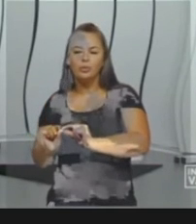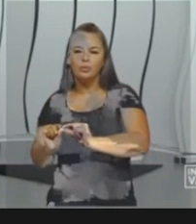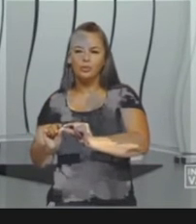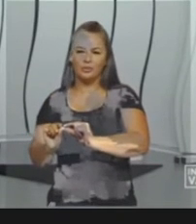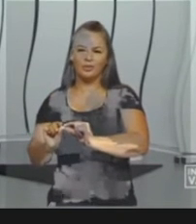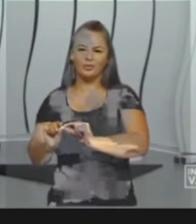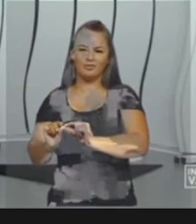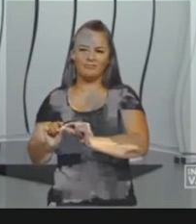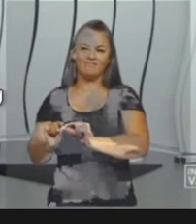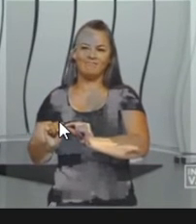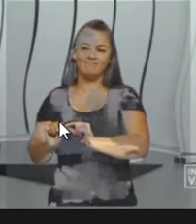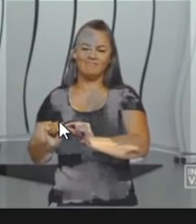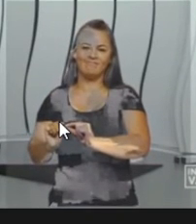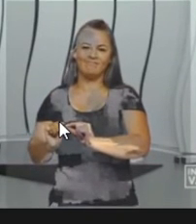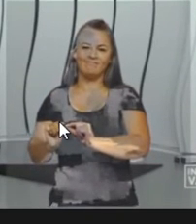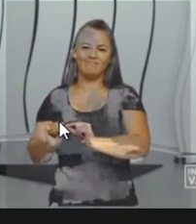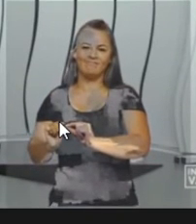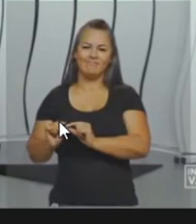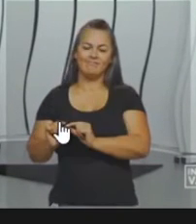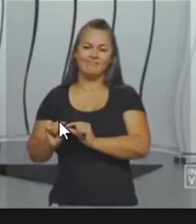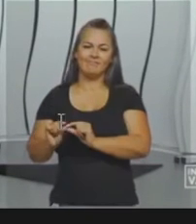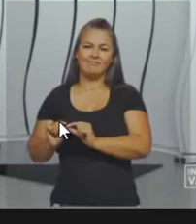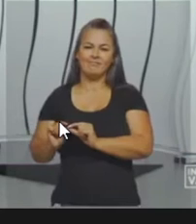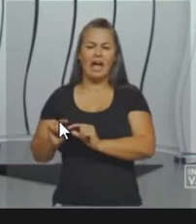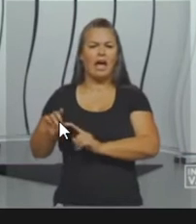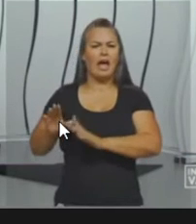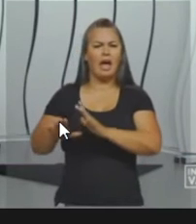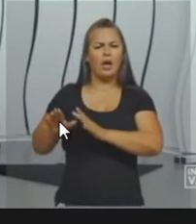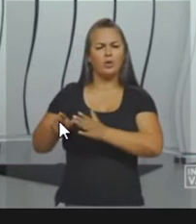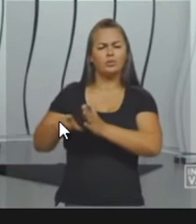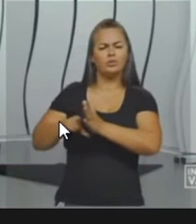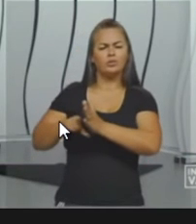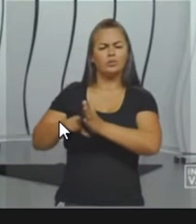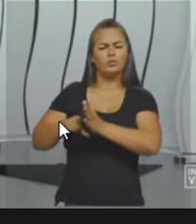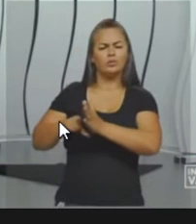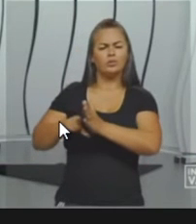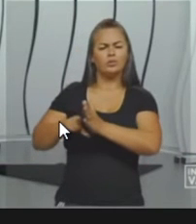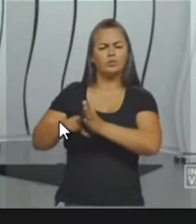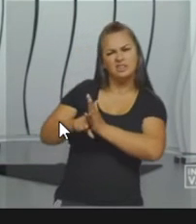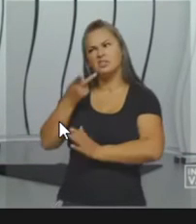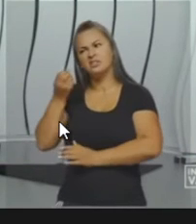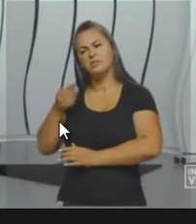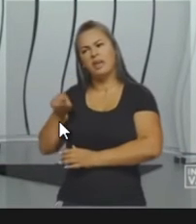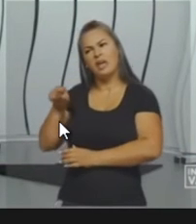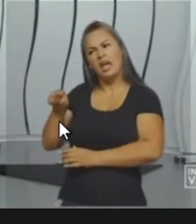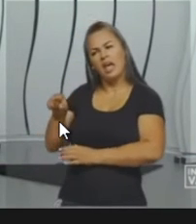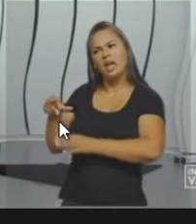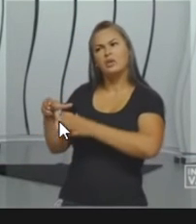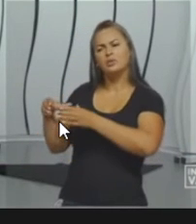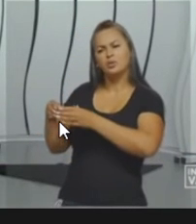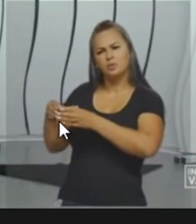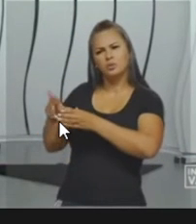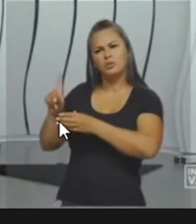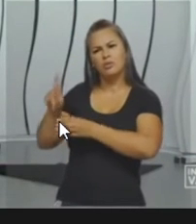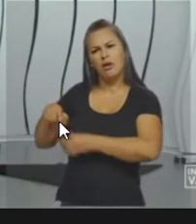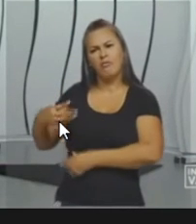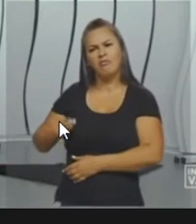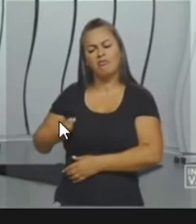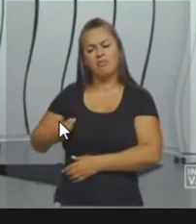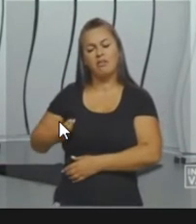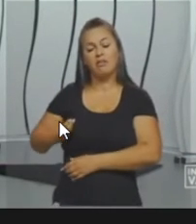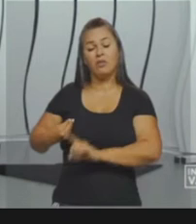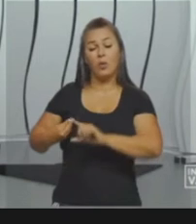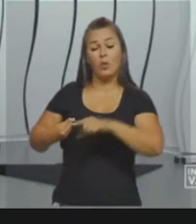que causa uma certa discussão entre os cientistas. Alguns cientistas consideram o vírus como seres vivos, porque